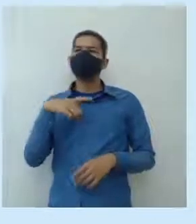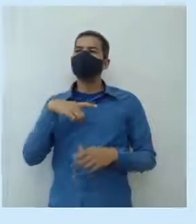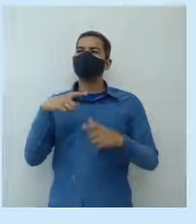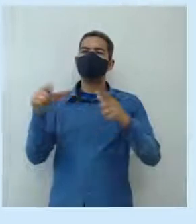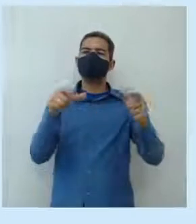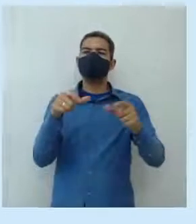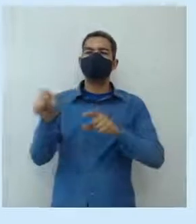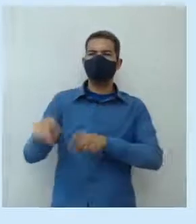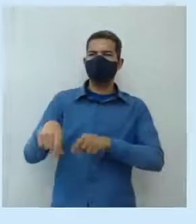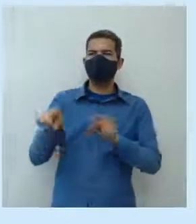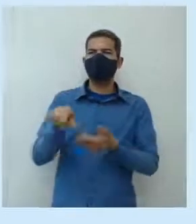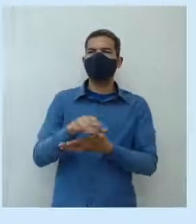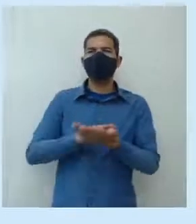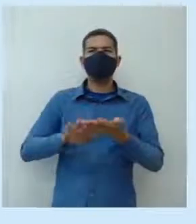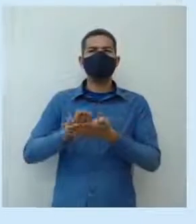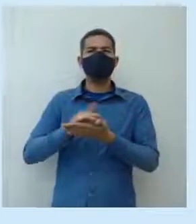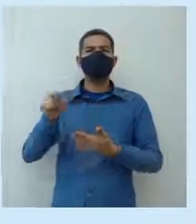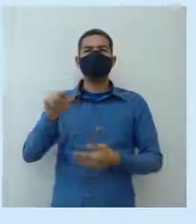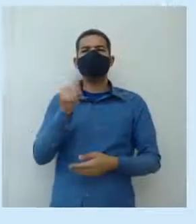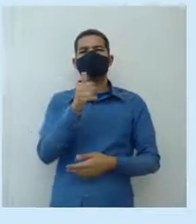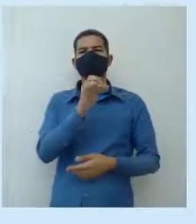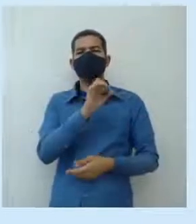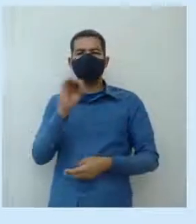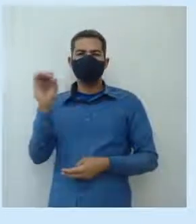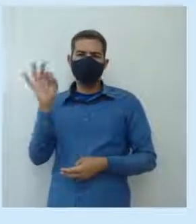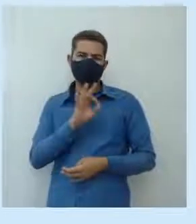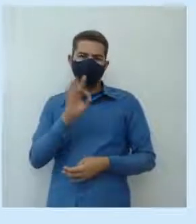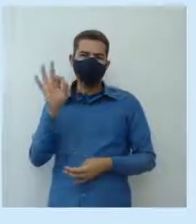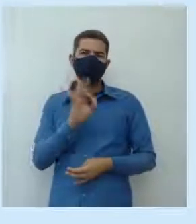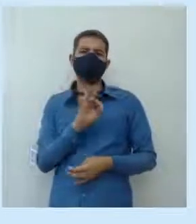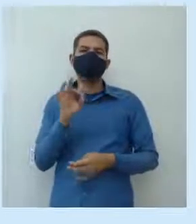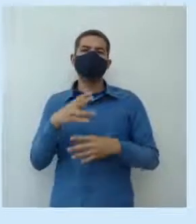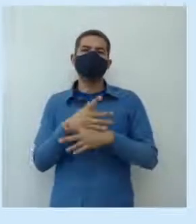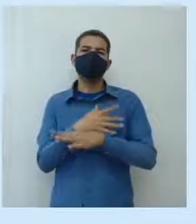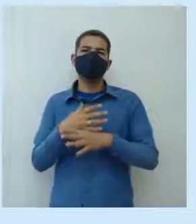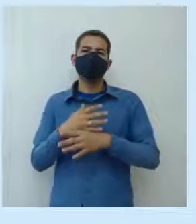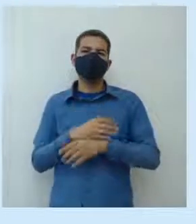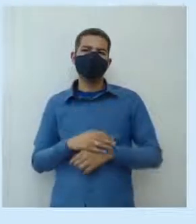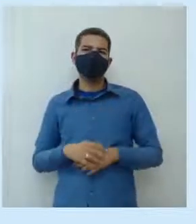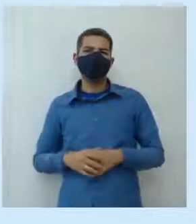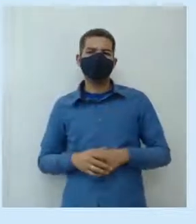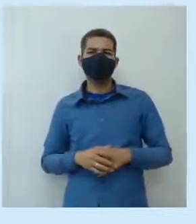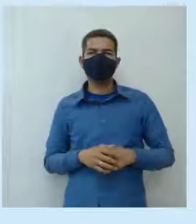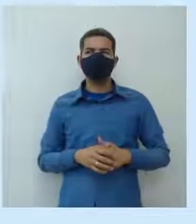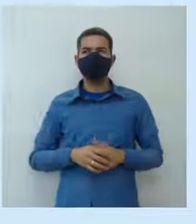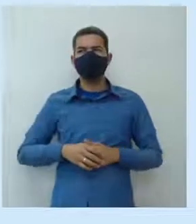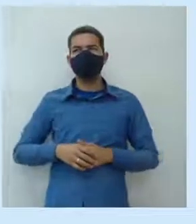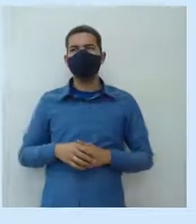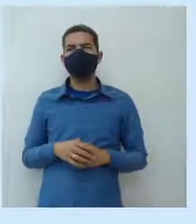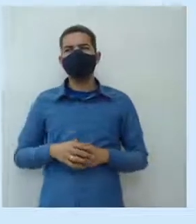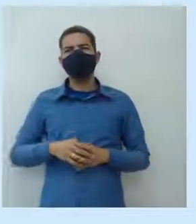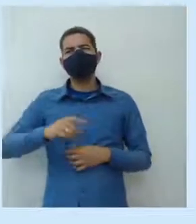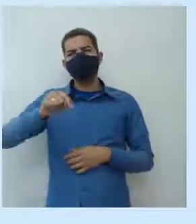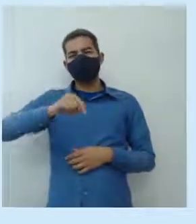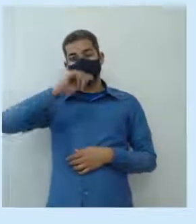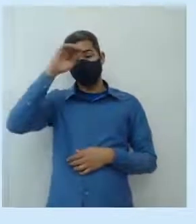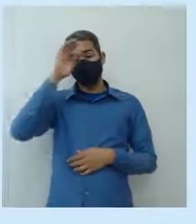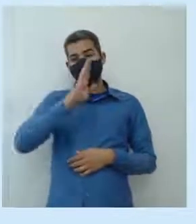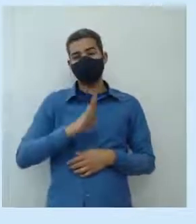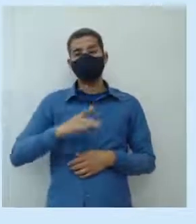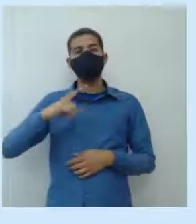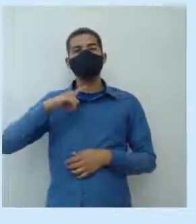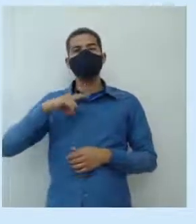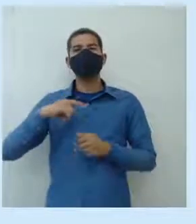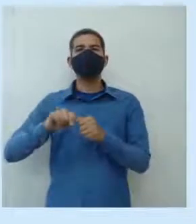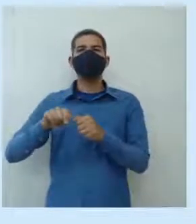vai encontrar 100% das áreas urbanas nesses países. Aqui no Brasil eu trouxe para vocês a